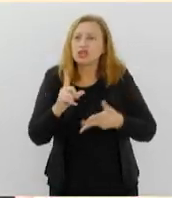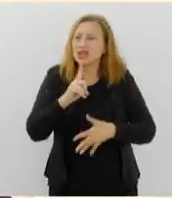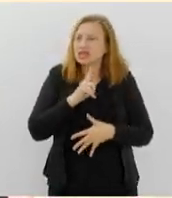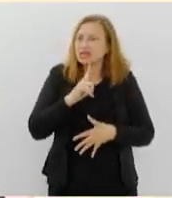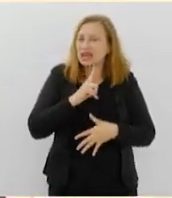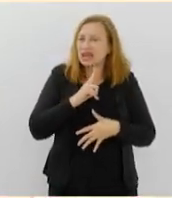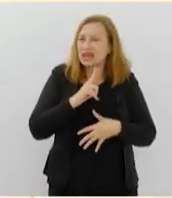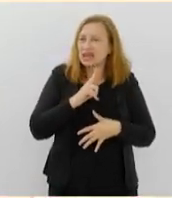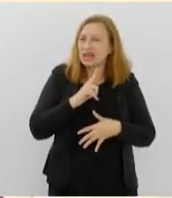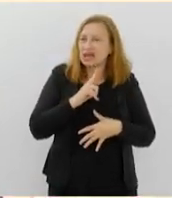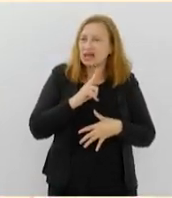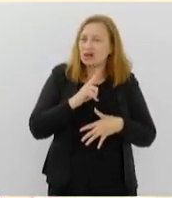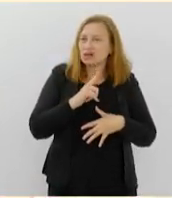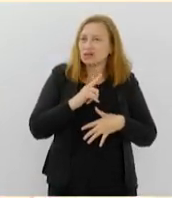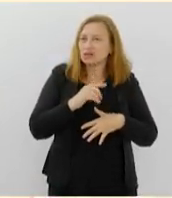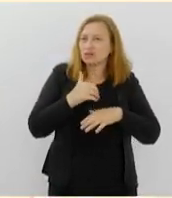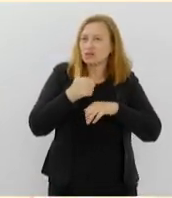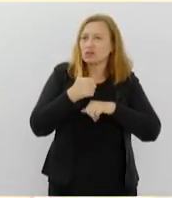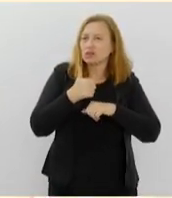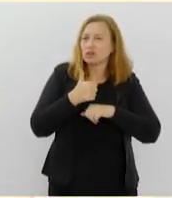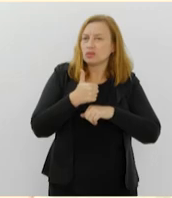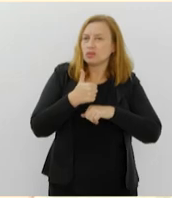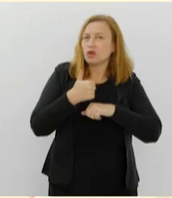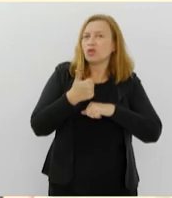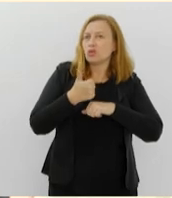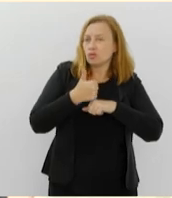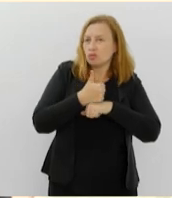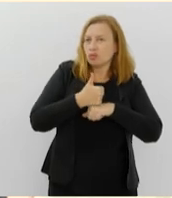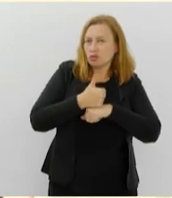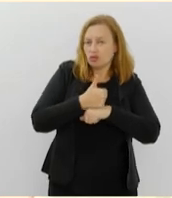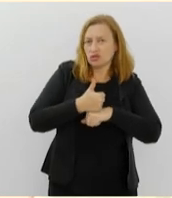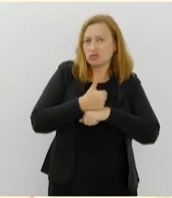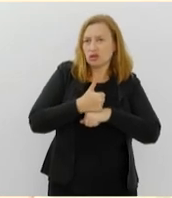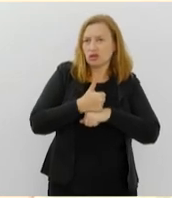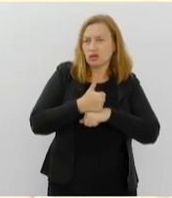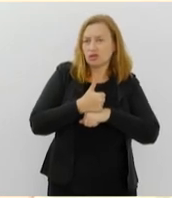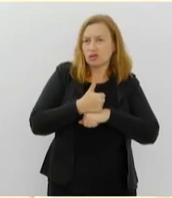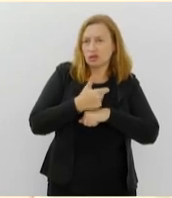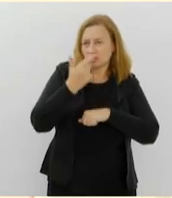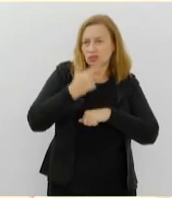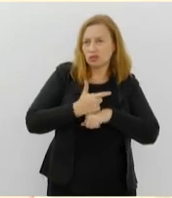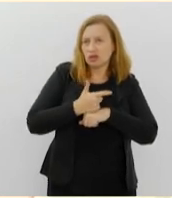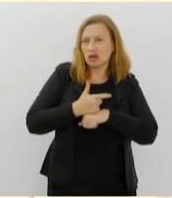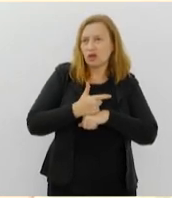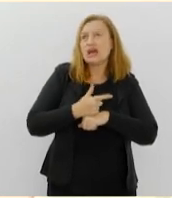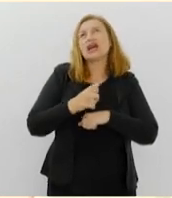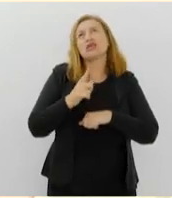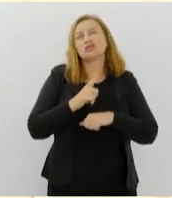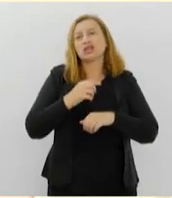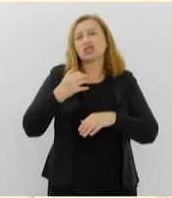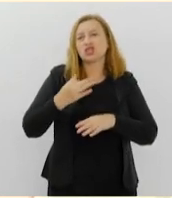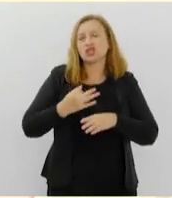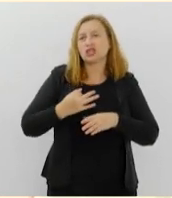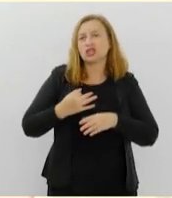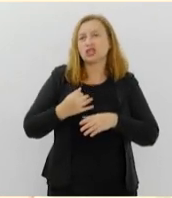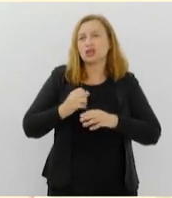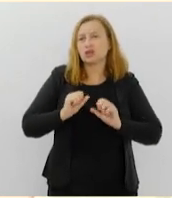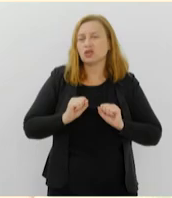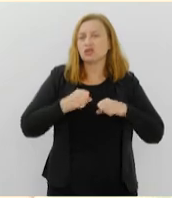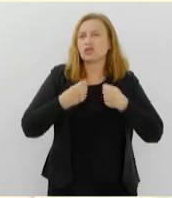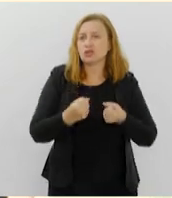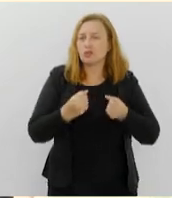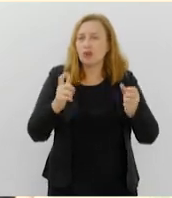profissionalização, é uma questão, de fato, da gente tentar antecipar uma